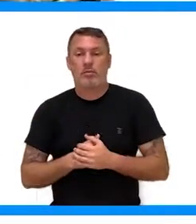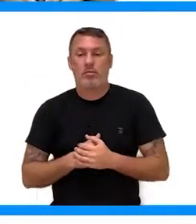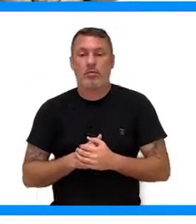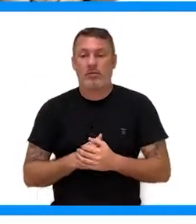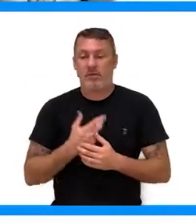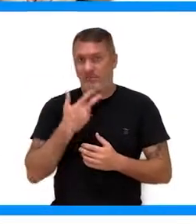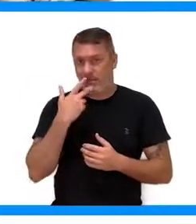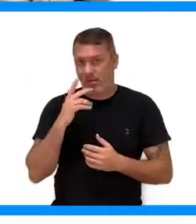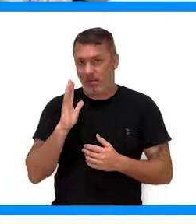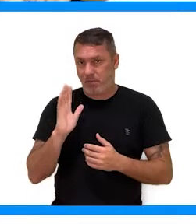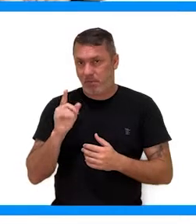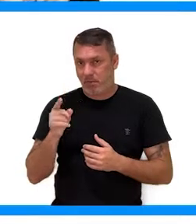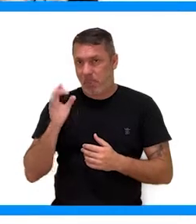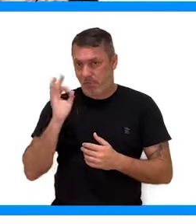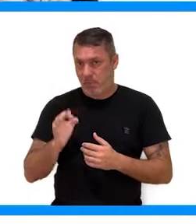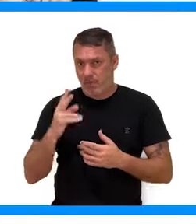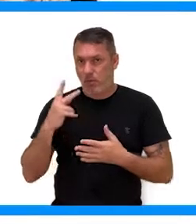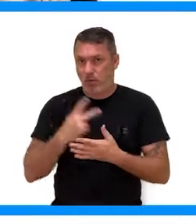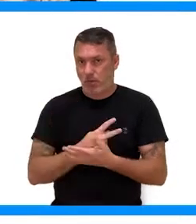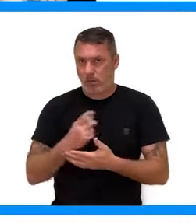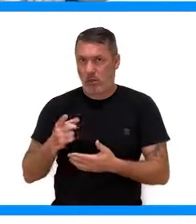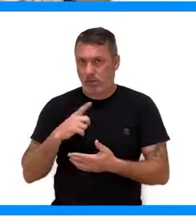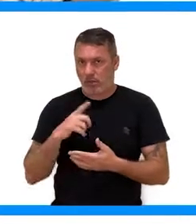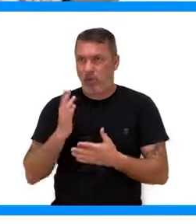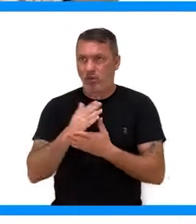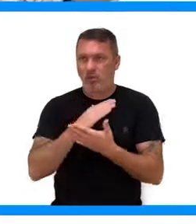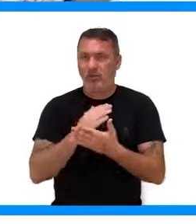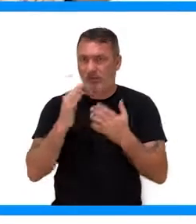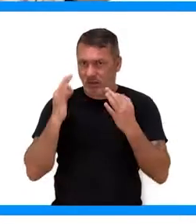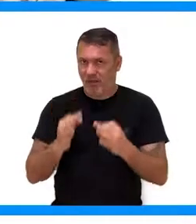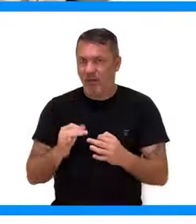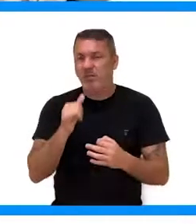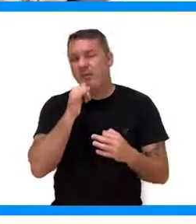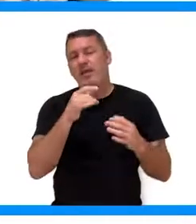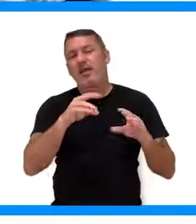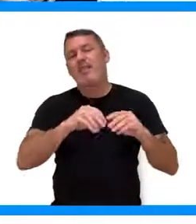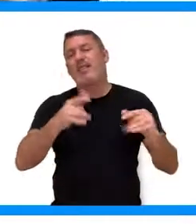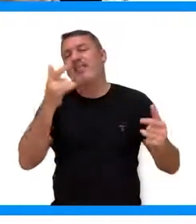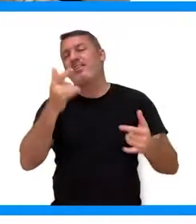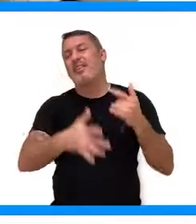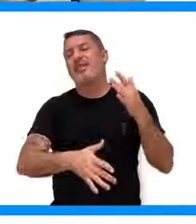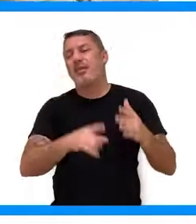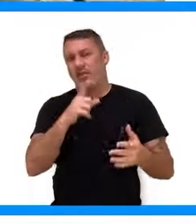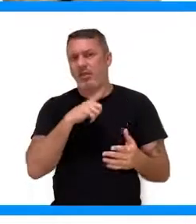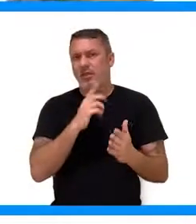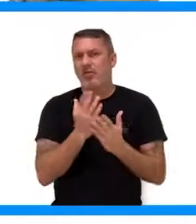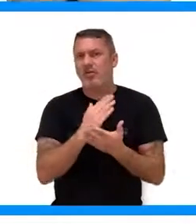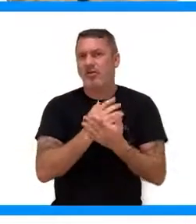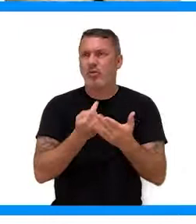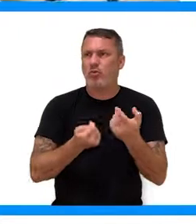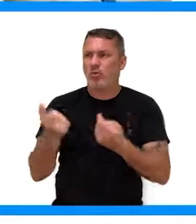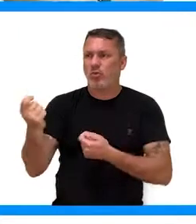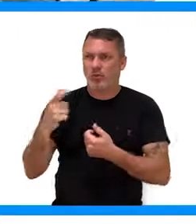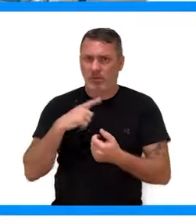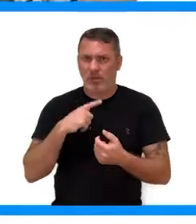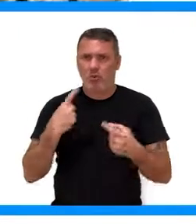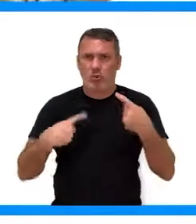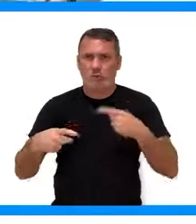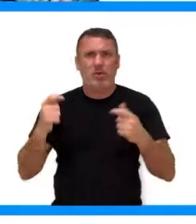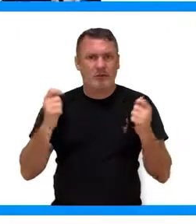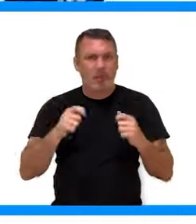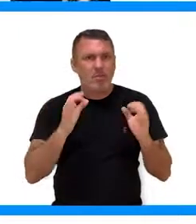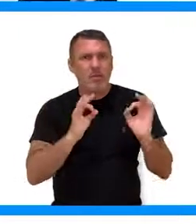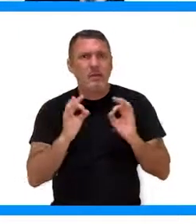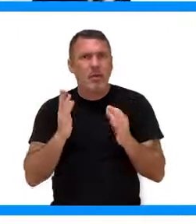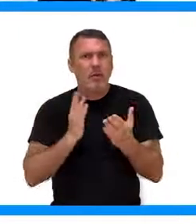A questão é, será que isso de fato aconteceu? Será que nós podemos